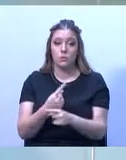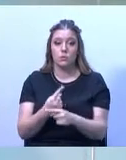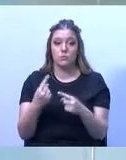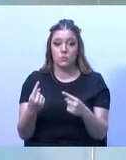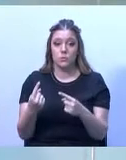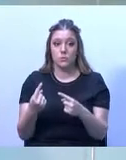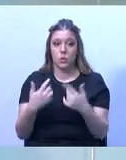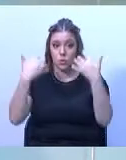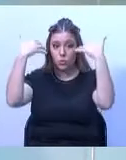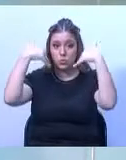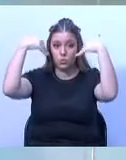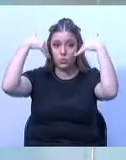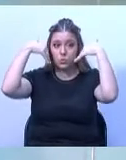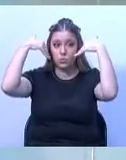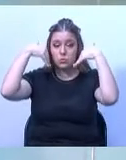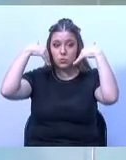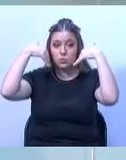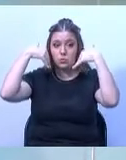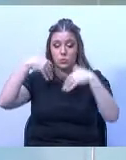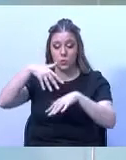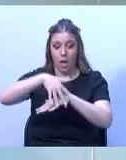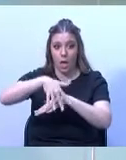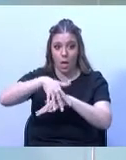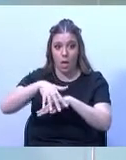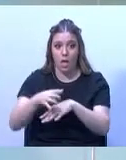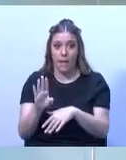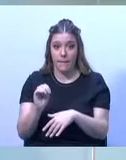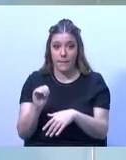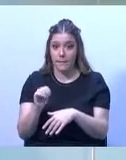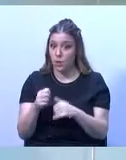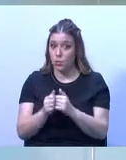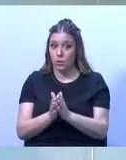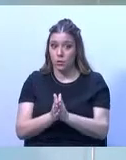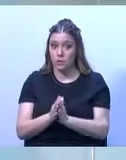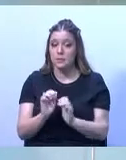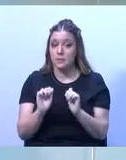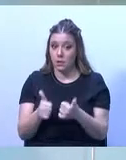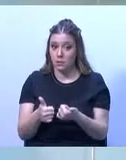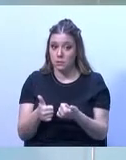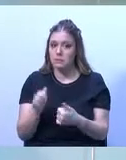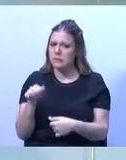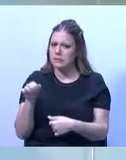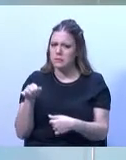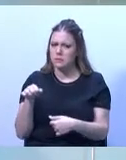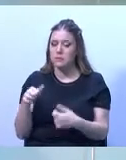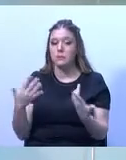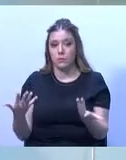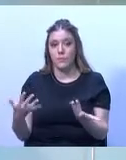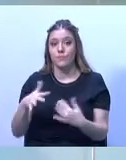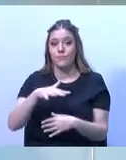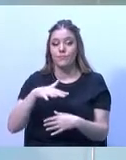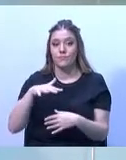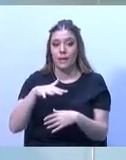o suor e a transpiração é em toda a região do pé, certo? Exato, portanto, exato. Ao ser num ponto